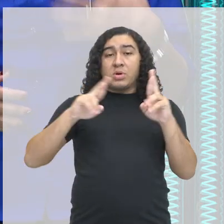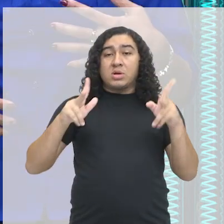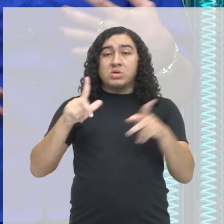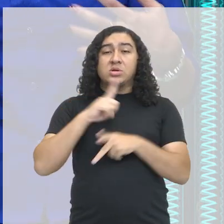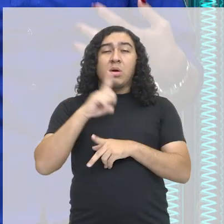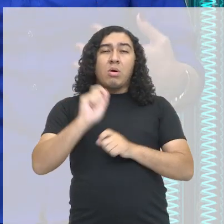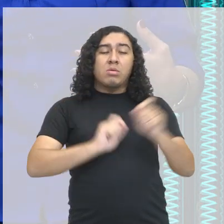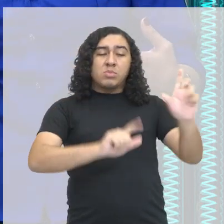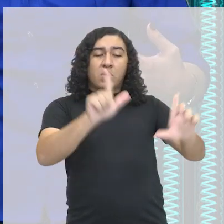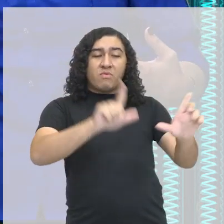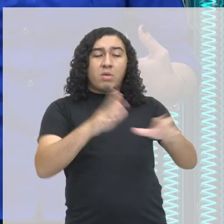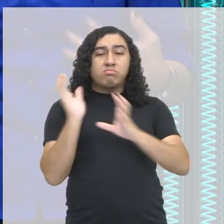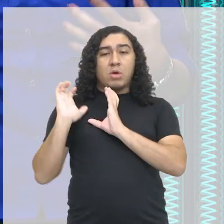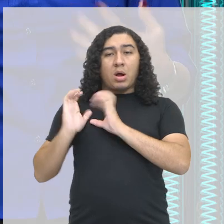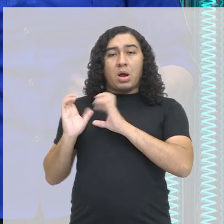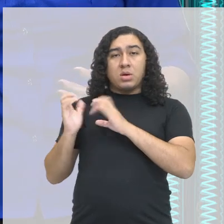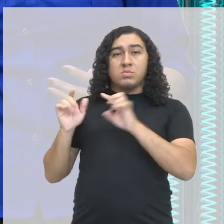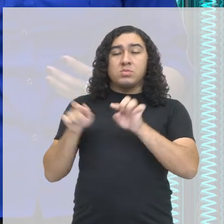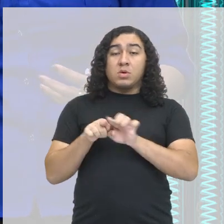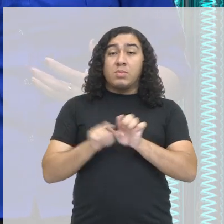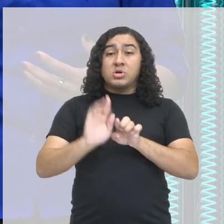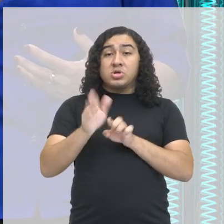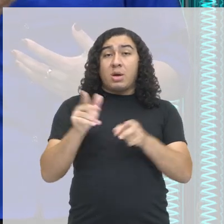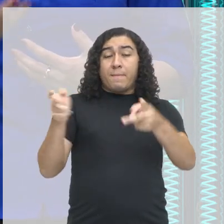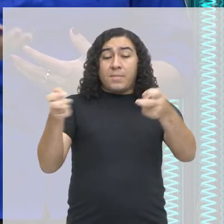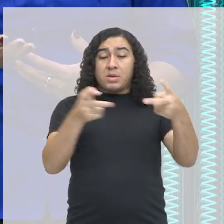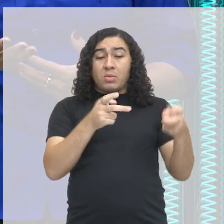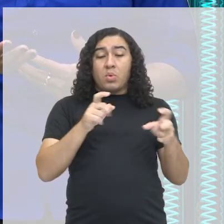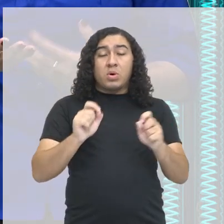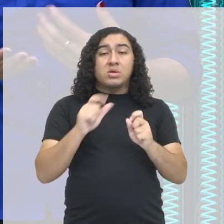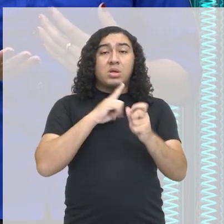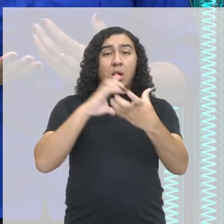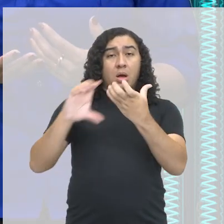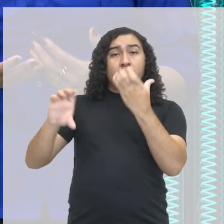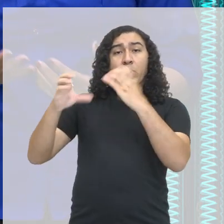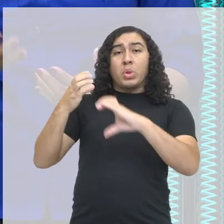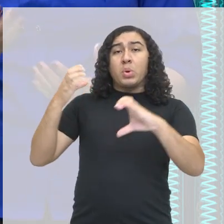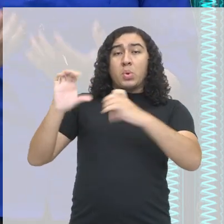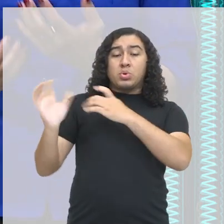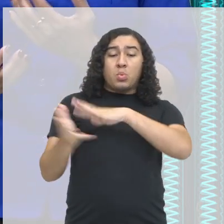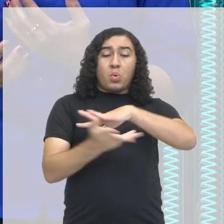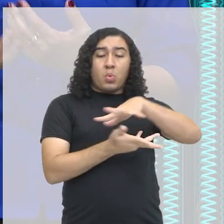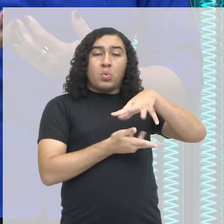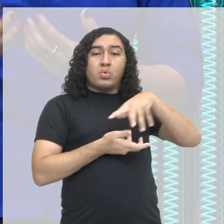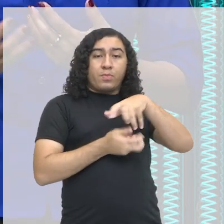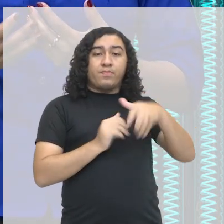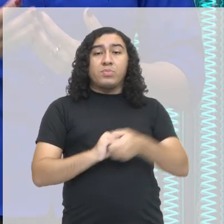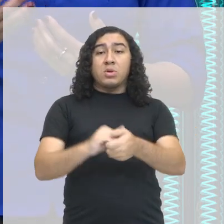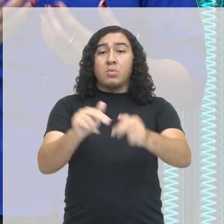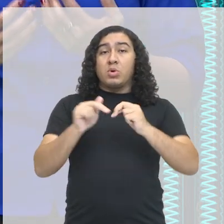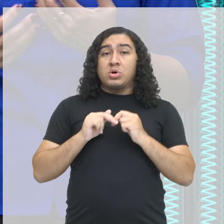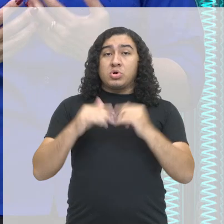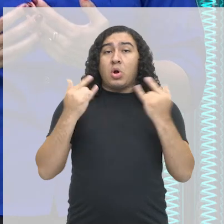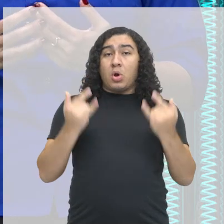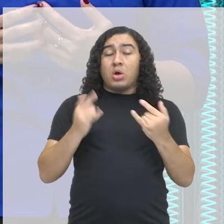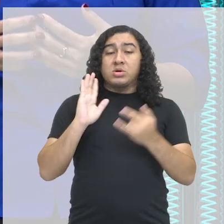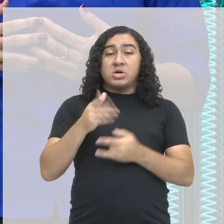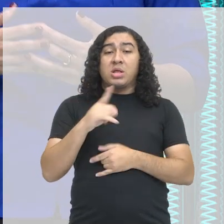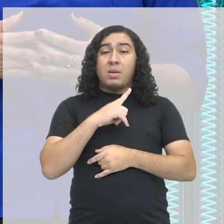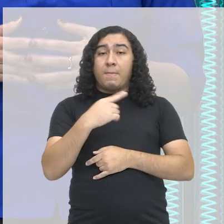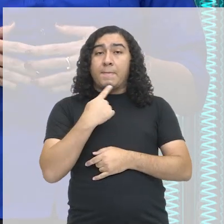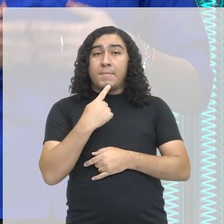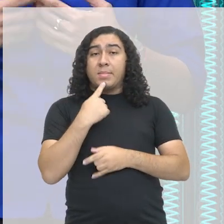da TV, do rádio, então eles já ouviam esses cantores internacionais, então o rock chegou aqui